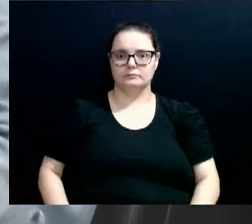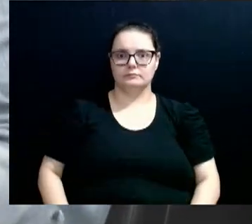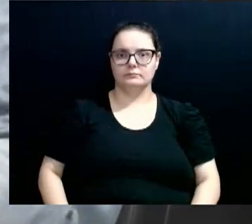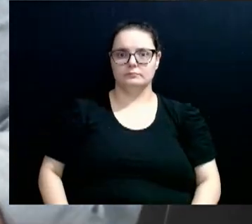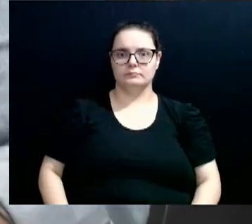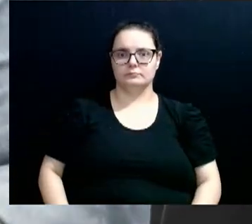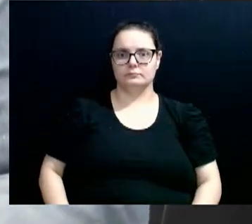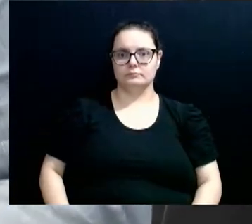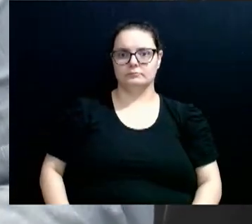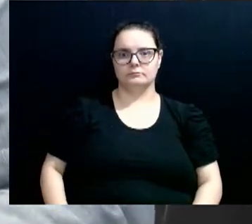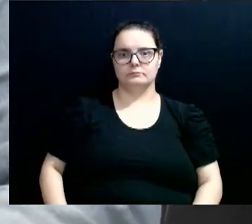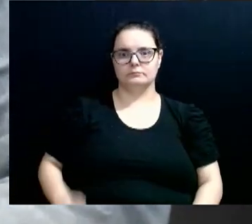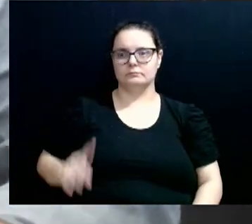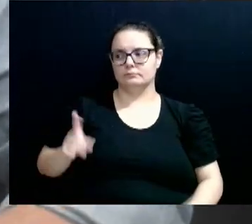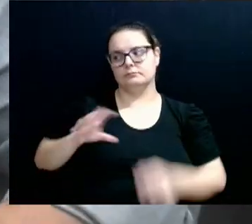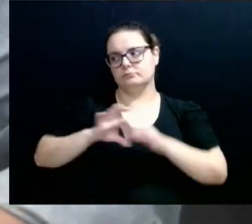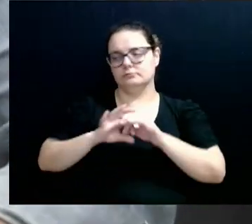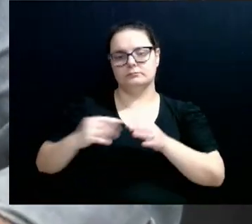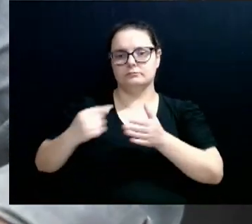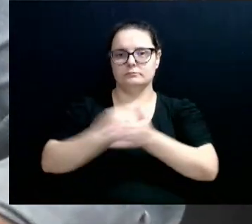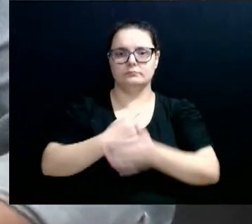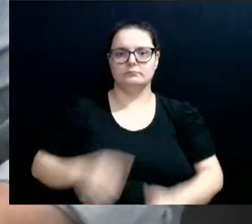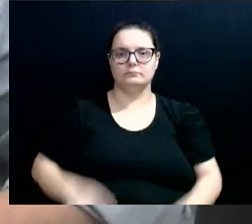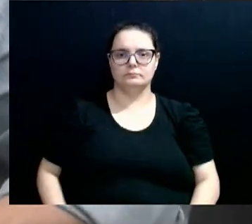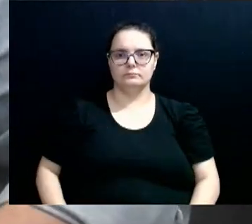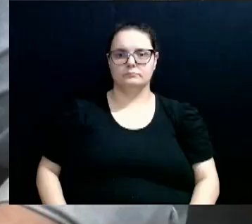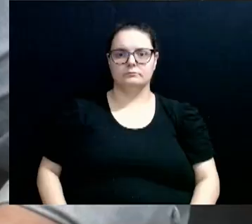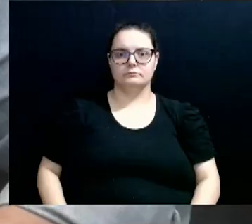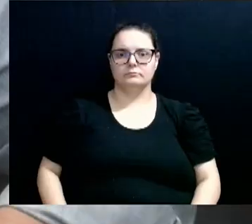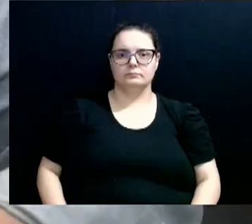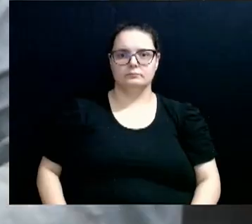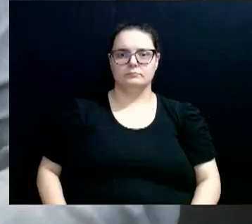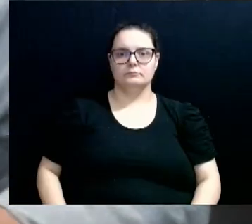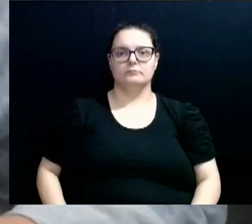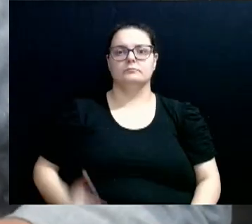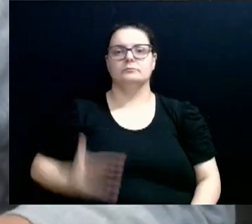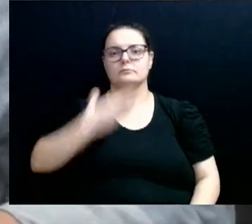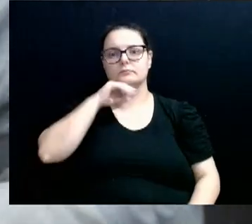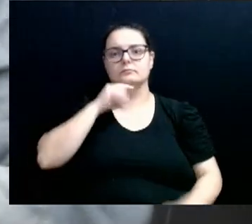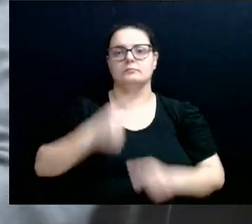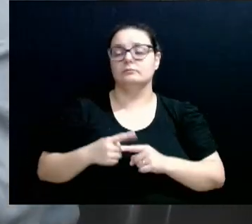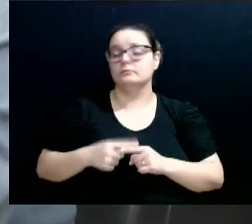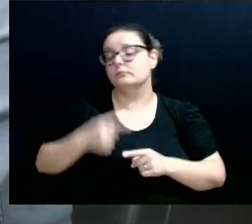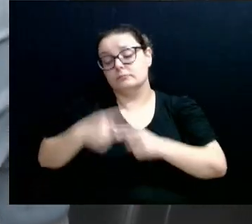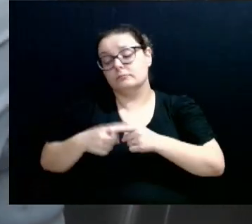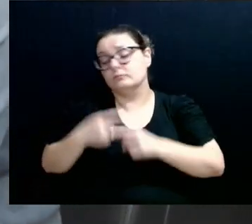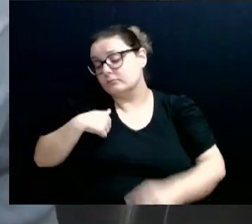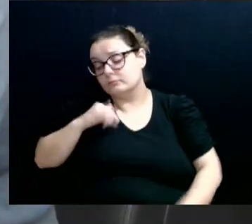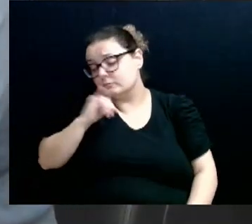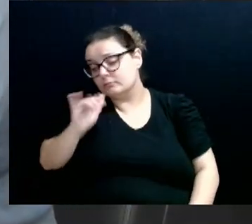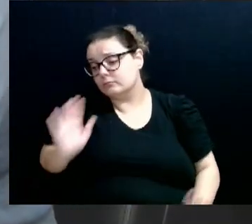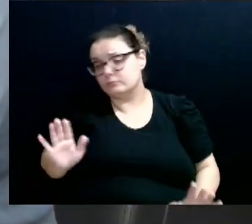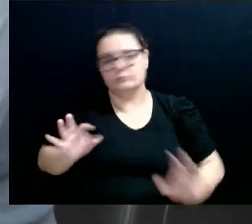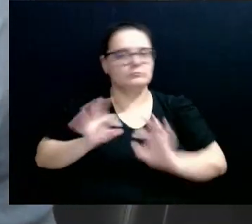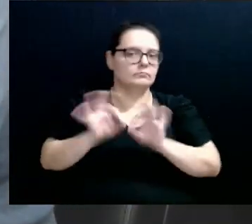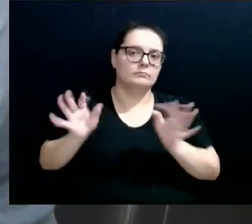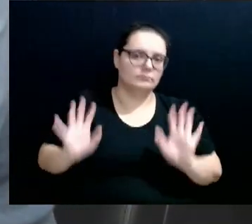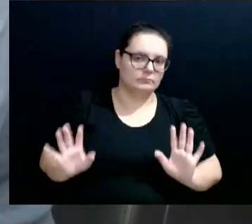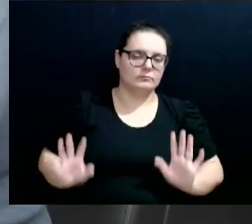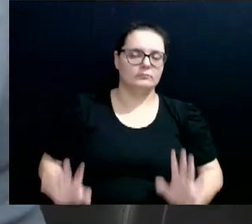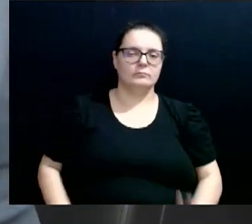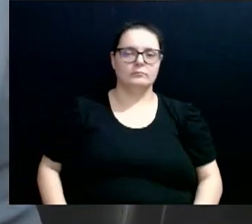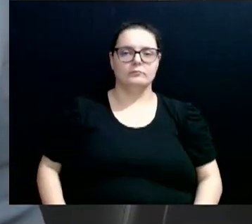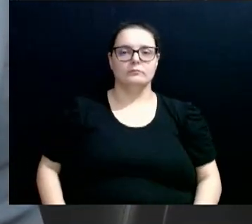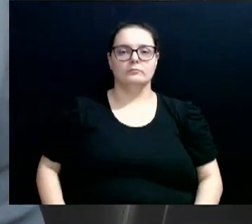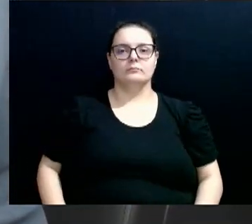os questionamentos eram respondidos: pô, pai, por que isso? Porque eu tô falando. E simples assim. Ponto. Então, a questão da crítica não